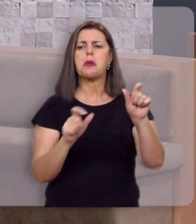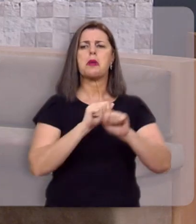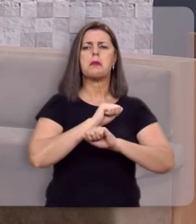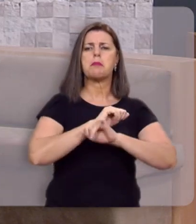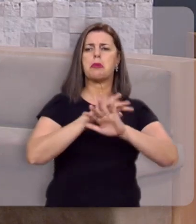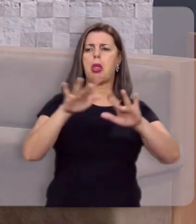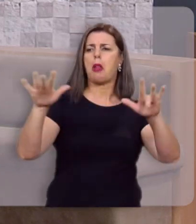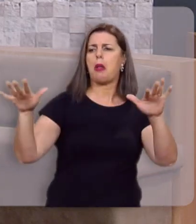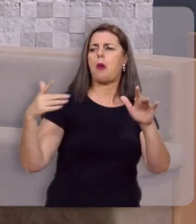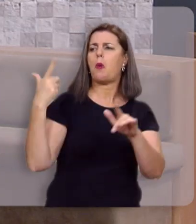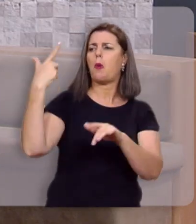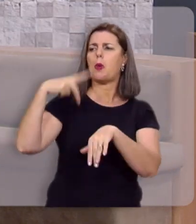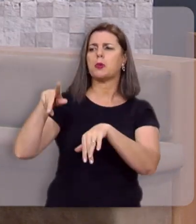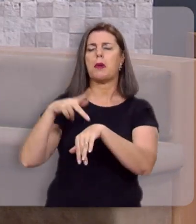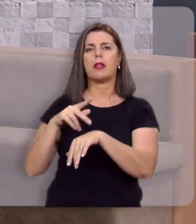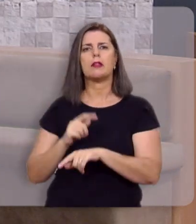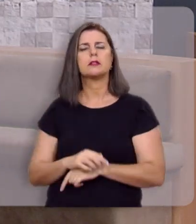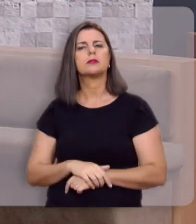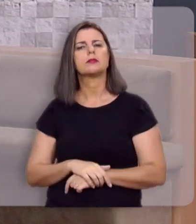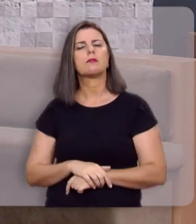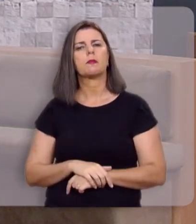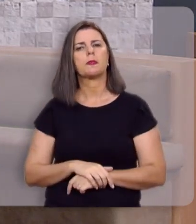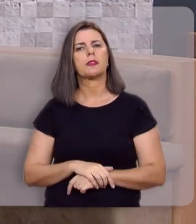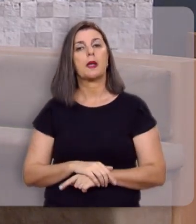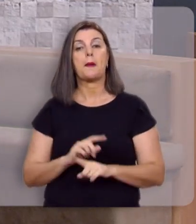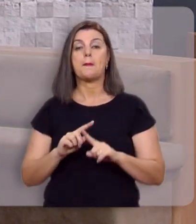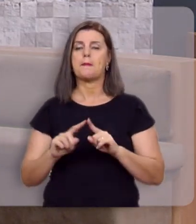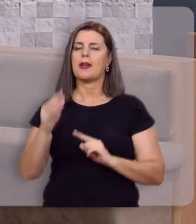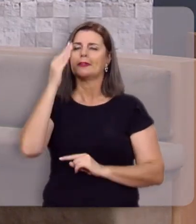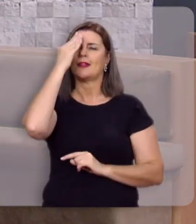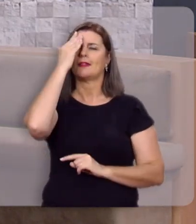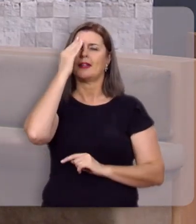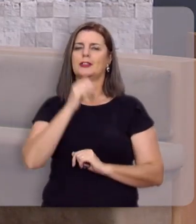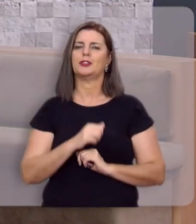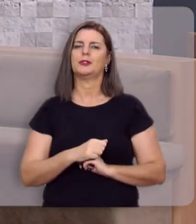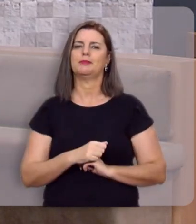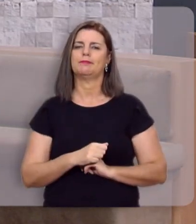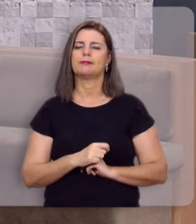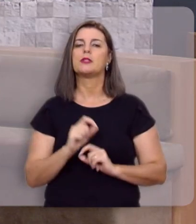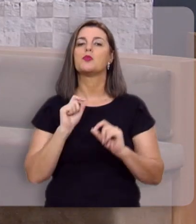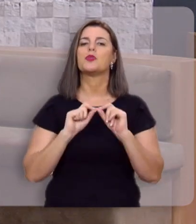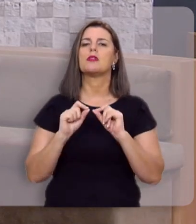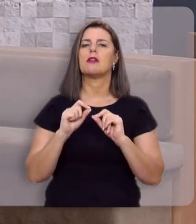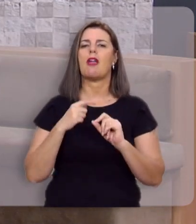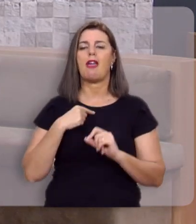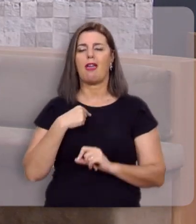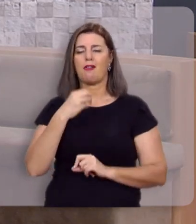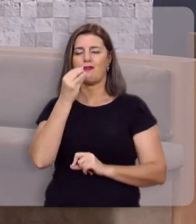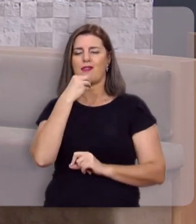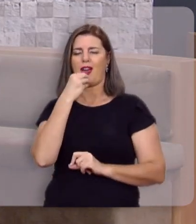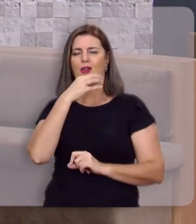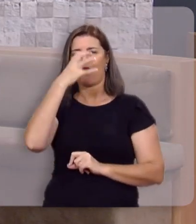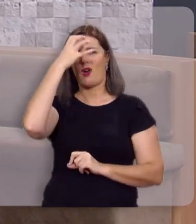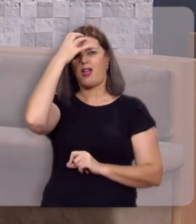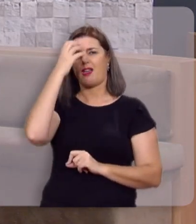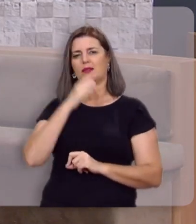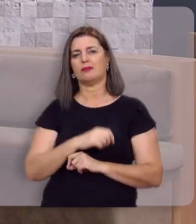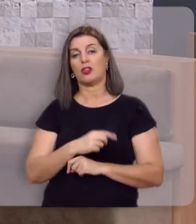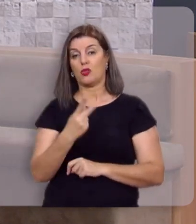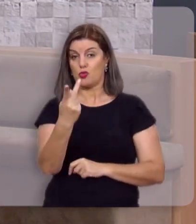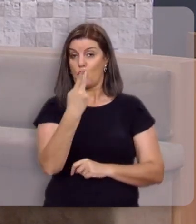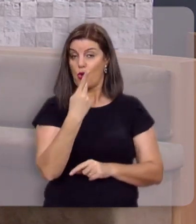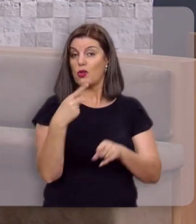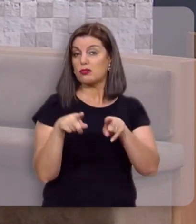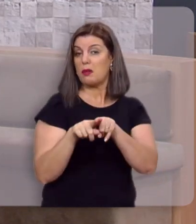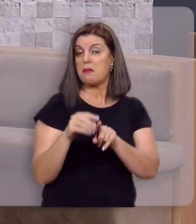reconhecimento nacional e fora do seu país. Mas ele entende uma coisa: ele é frágil. Você